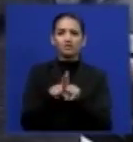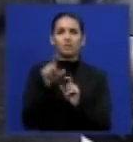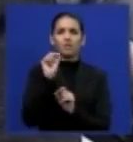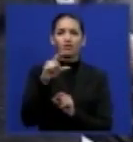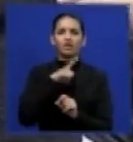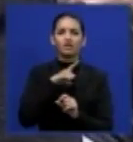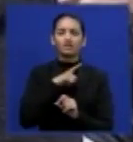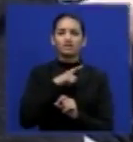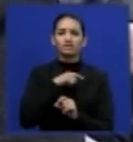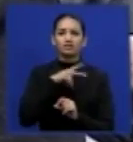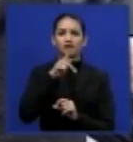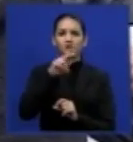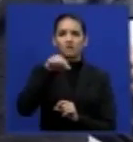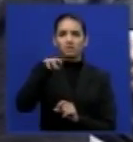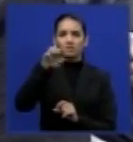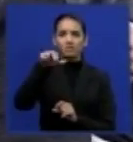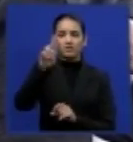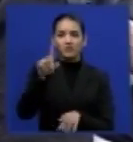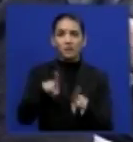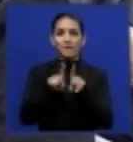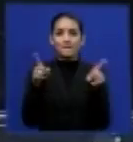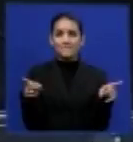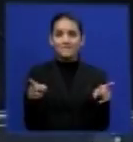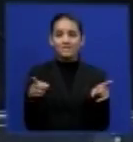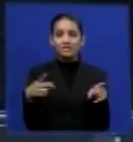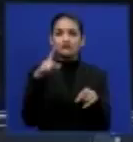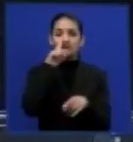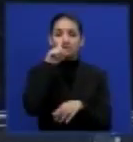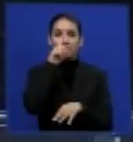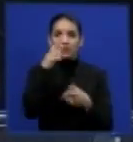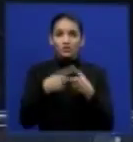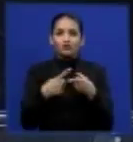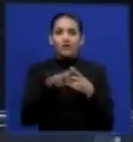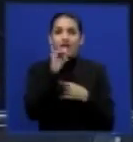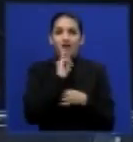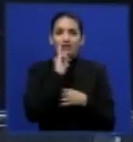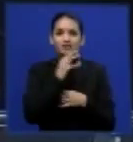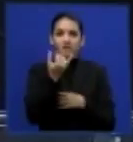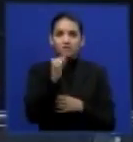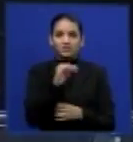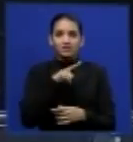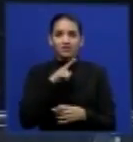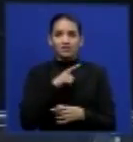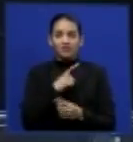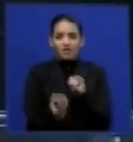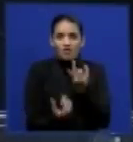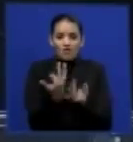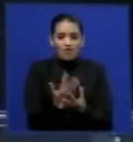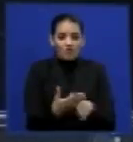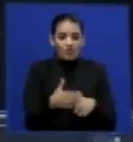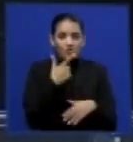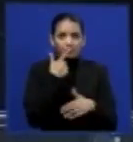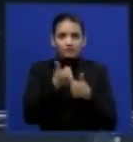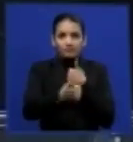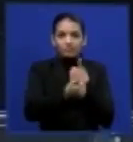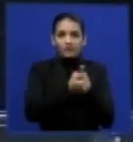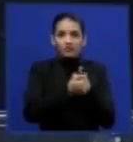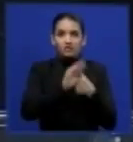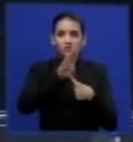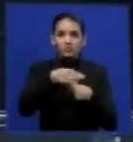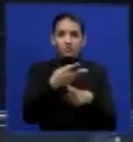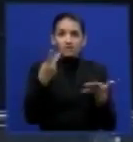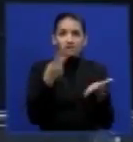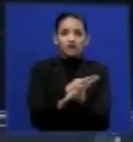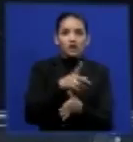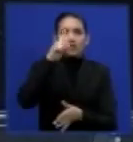pneus Mas eles são altamente de combustíveis né depósitos de pneus uma vez quando eles pegam fogo é de